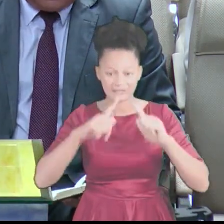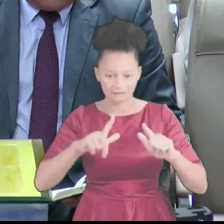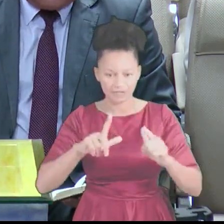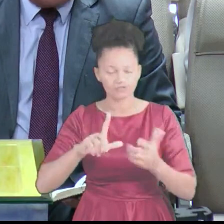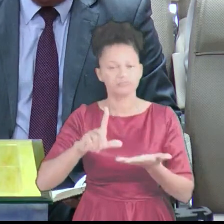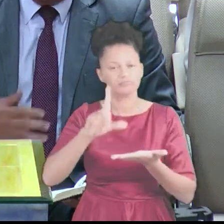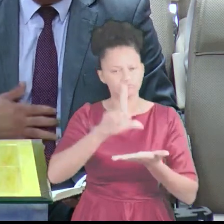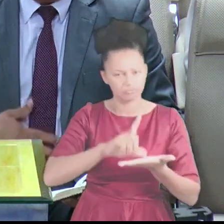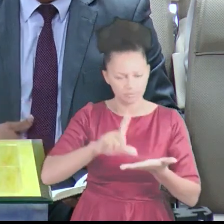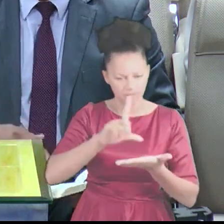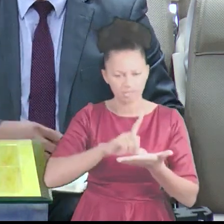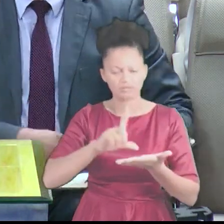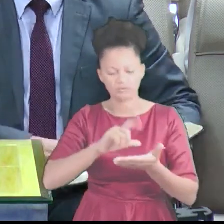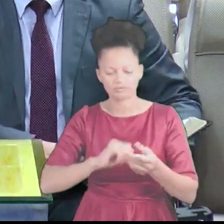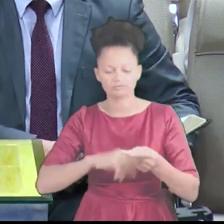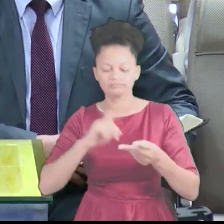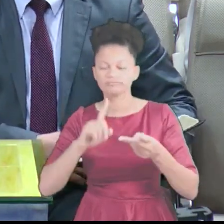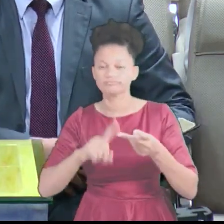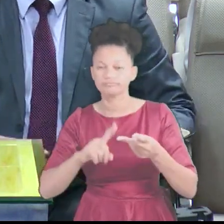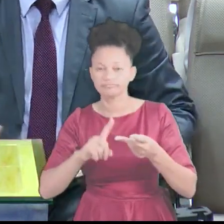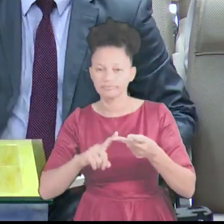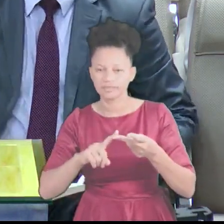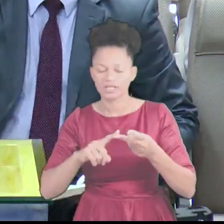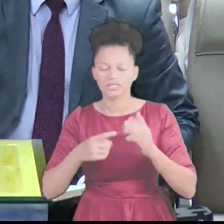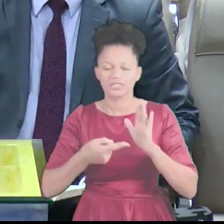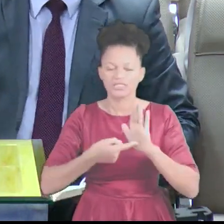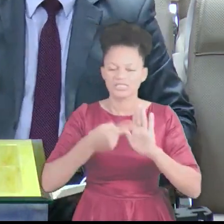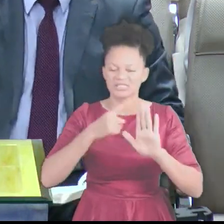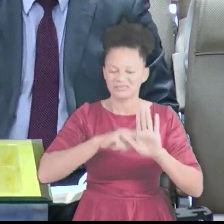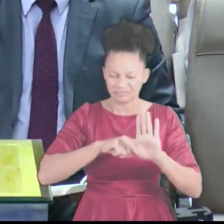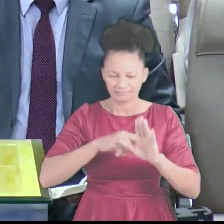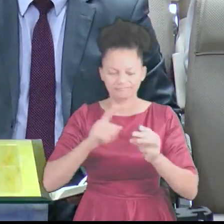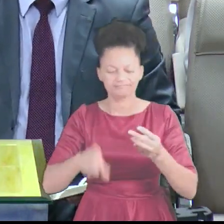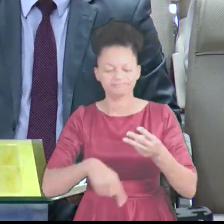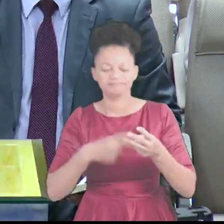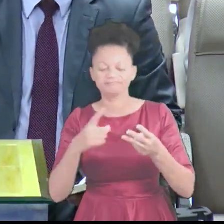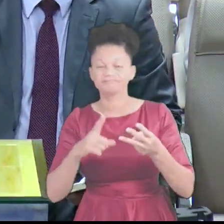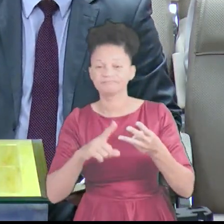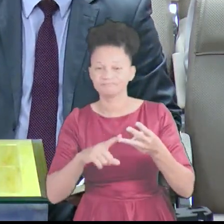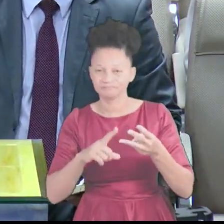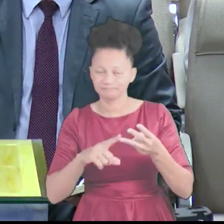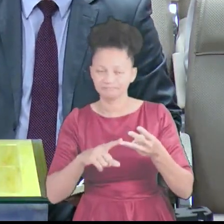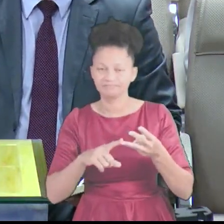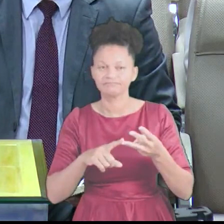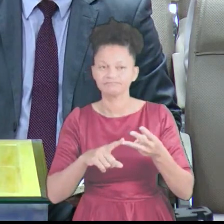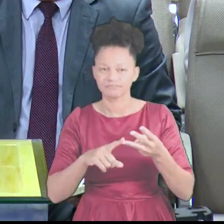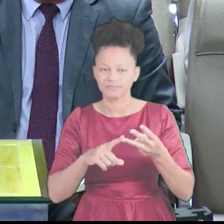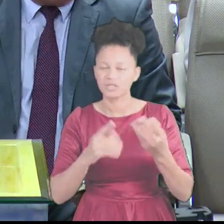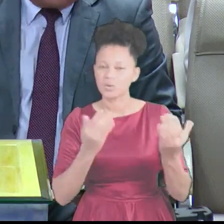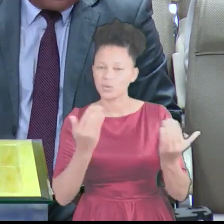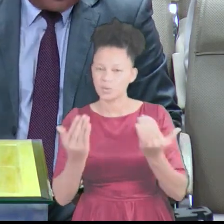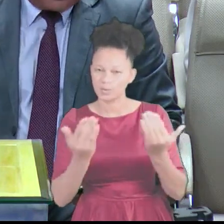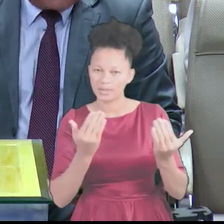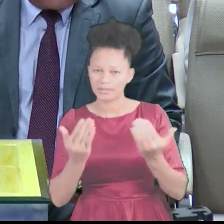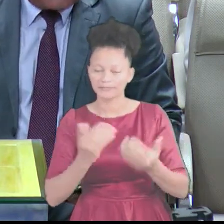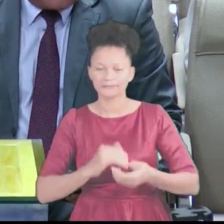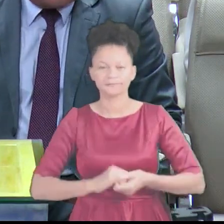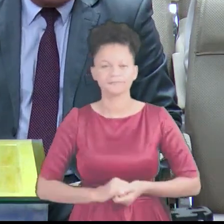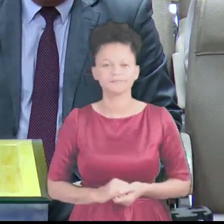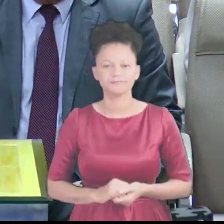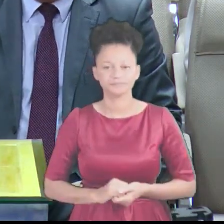literal, a linguagem figurada e a linguagem alegórica.